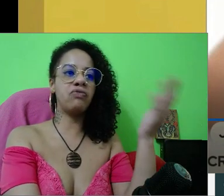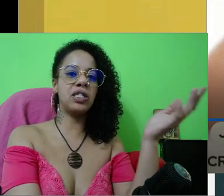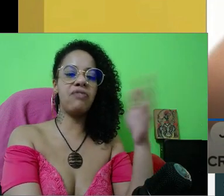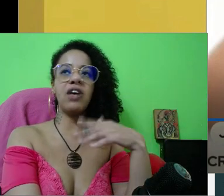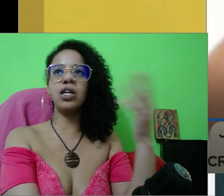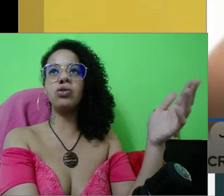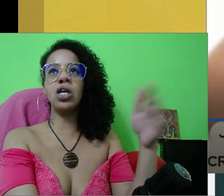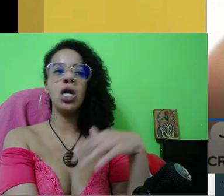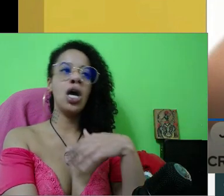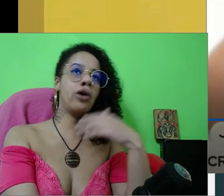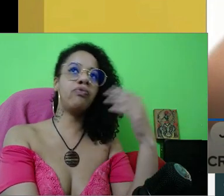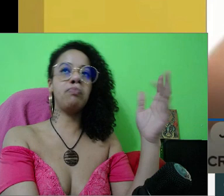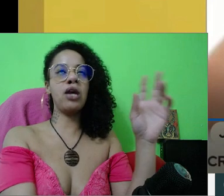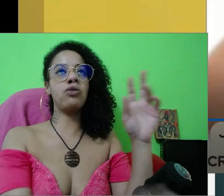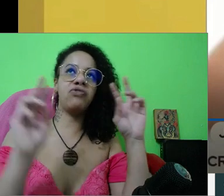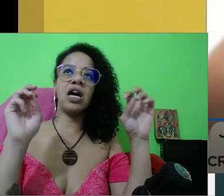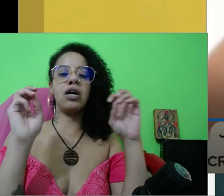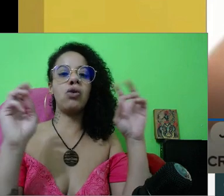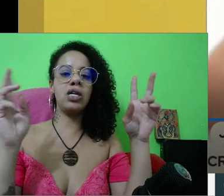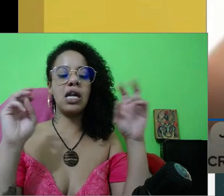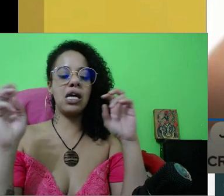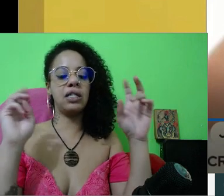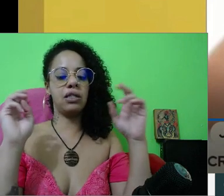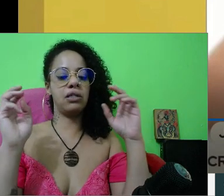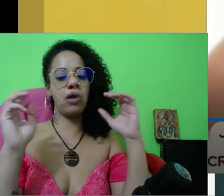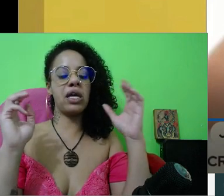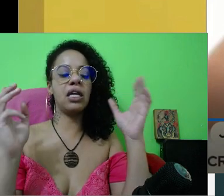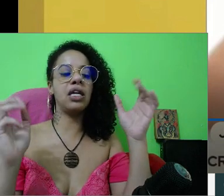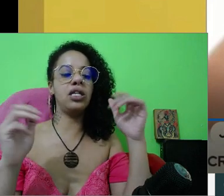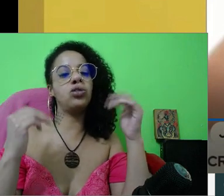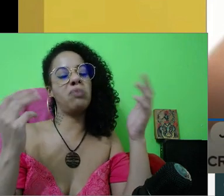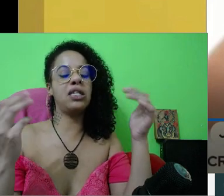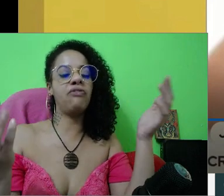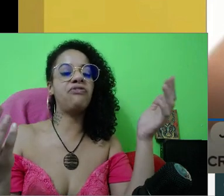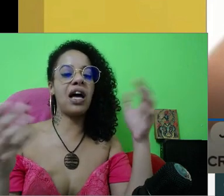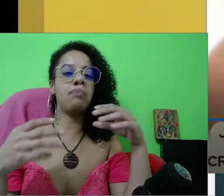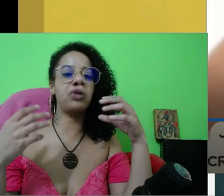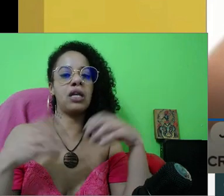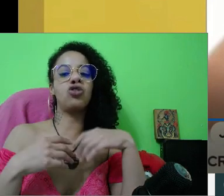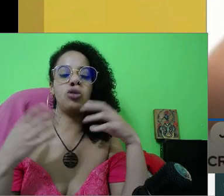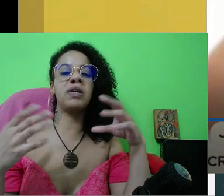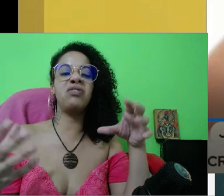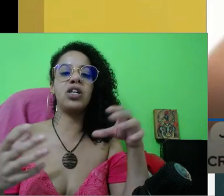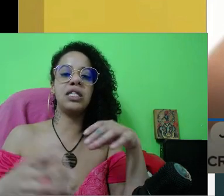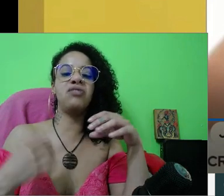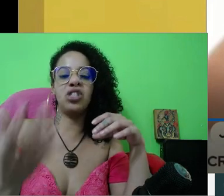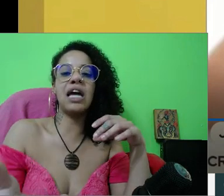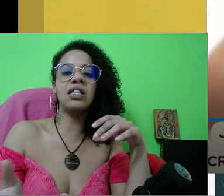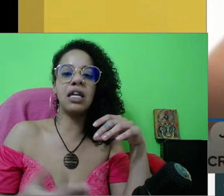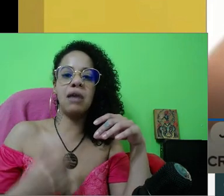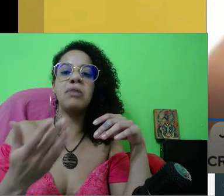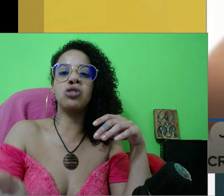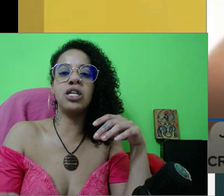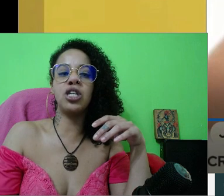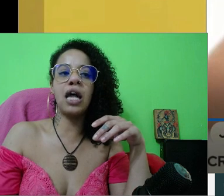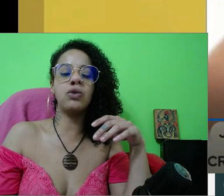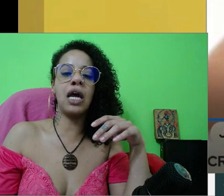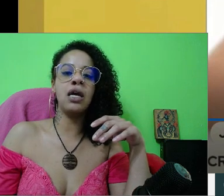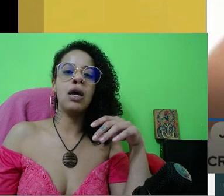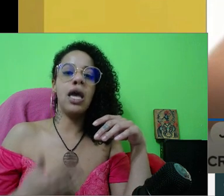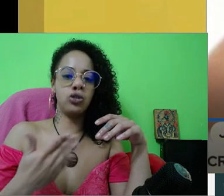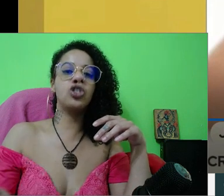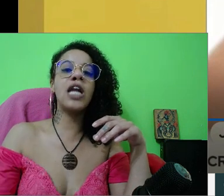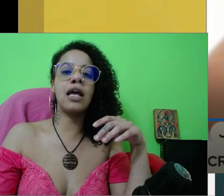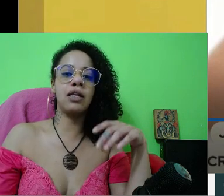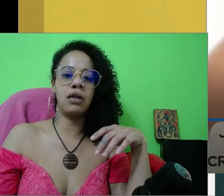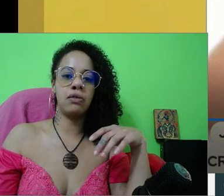não tinha nada marcado com você falando que eu meio que fui arregona né você deu a entender isso mas você não fala porque todo passivo agressivo dá a entender mas não é